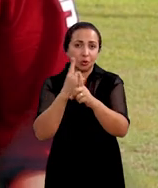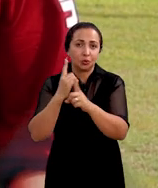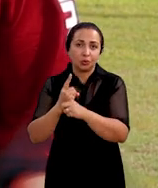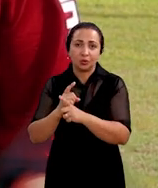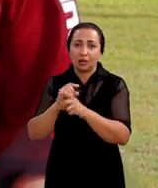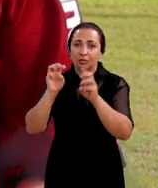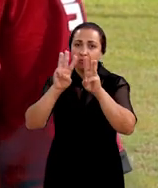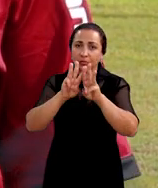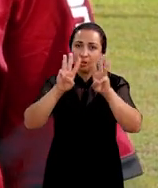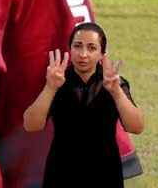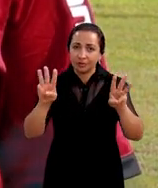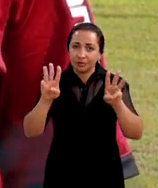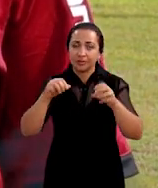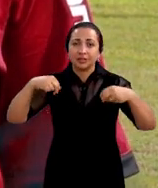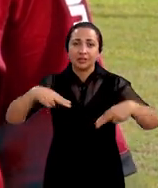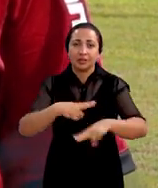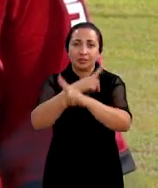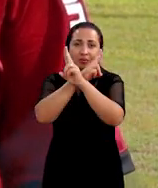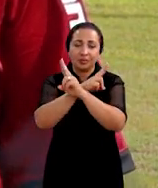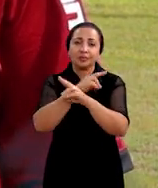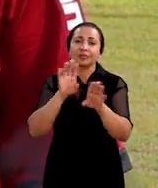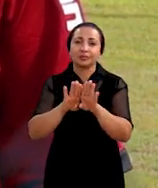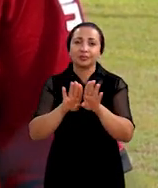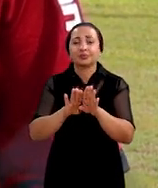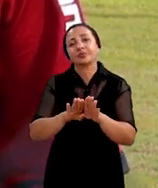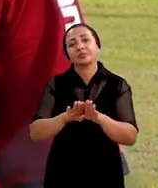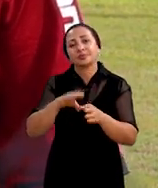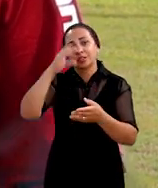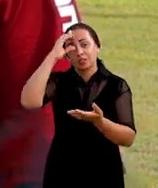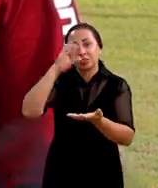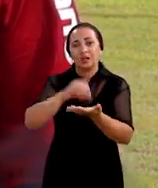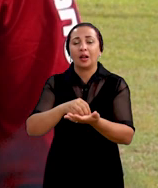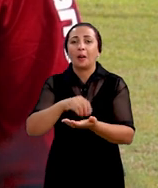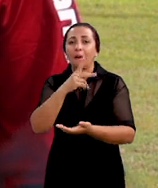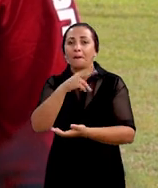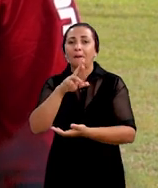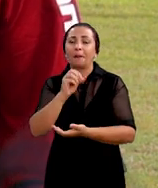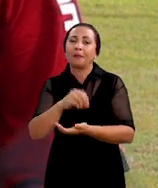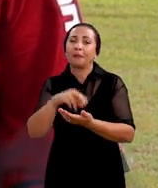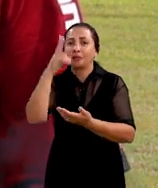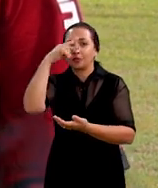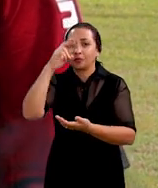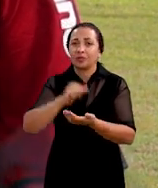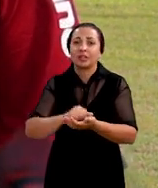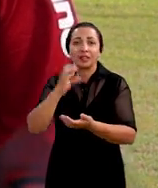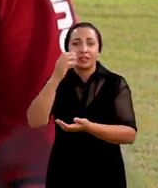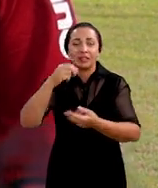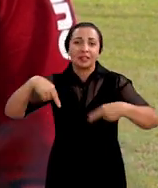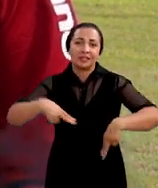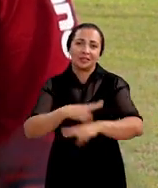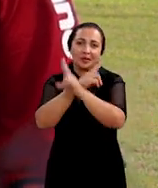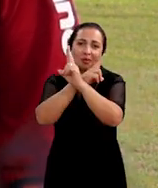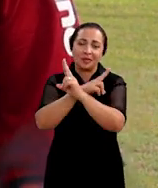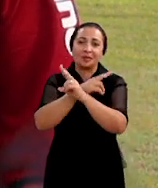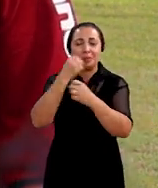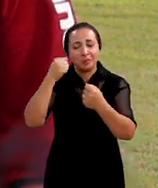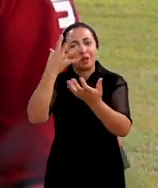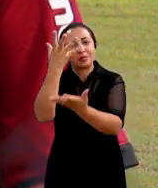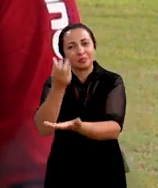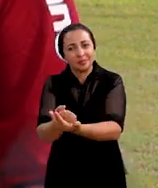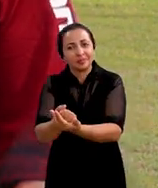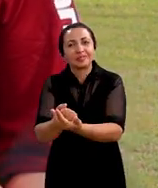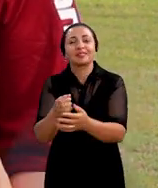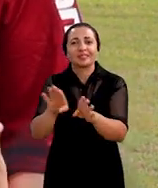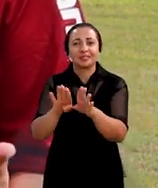ser encontrado no site da UESB, no repositório de dissertações do Prof. História, e também no Ciência na UESB. Você